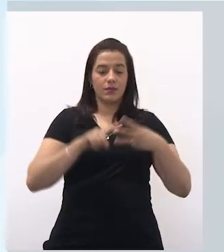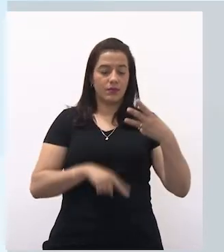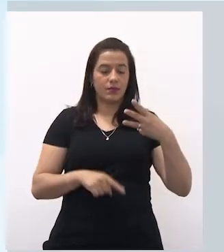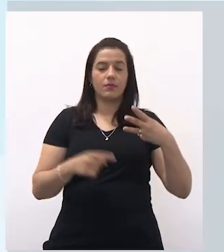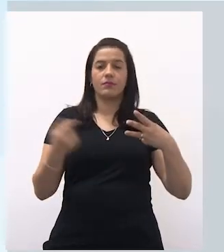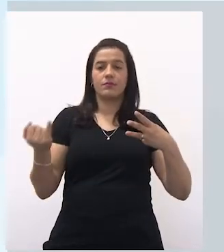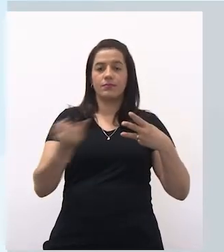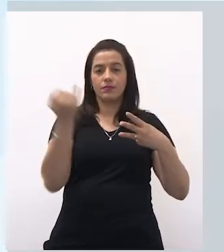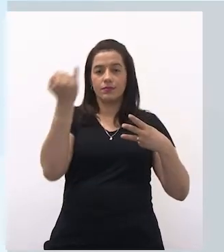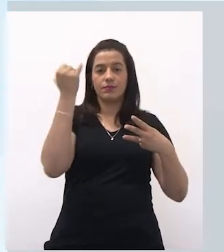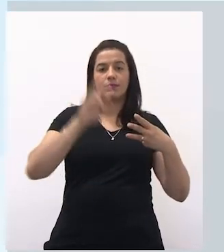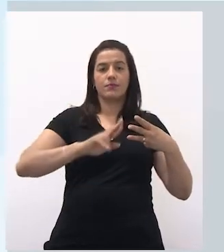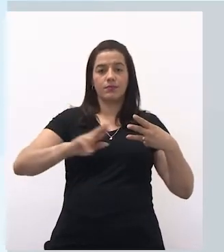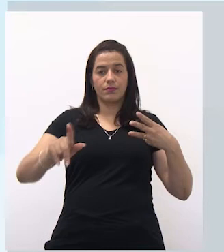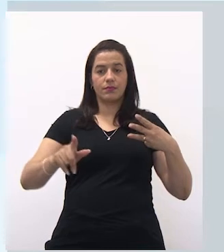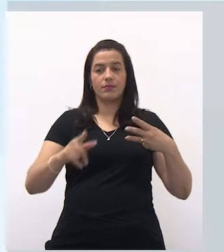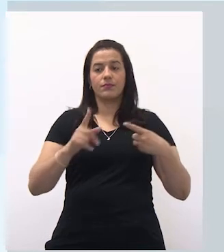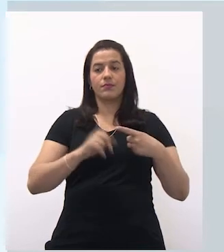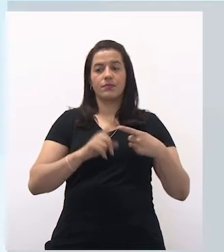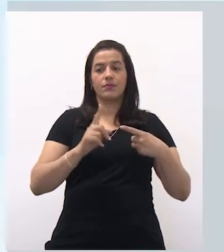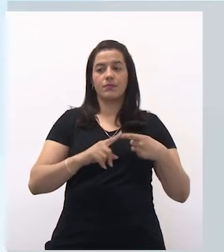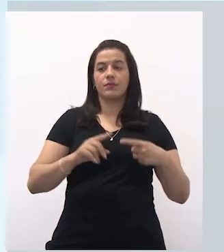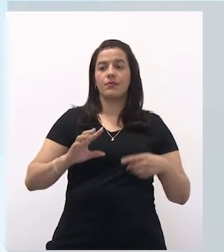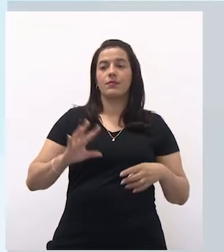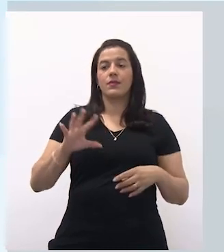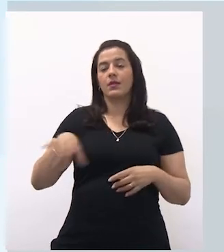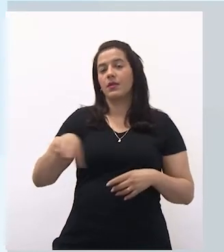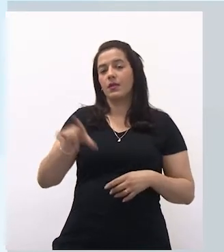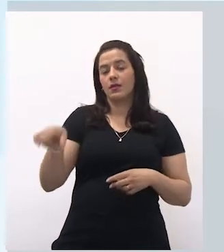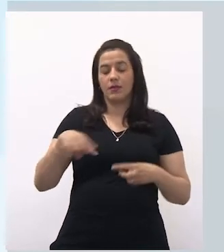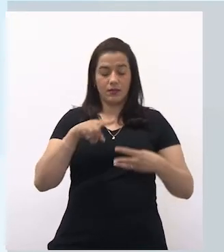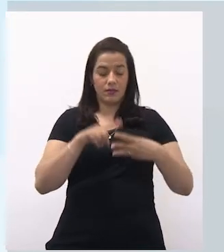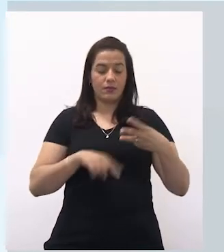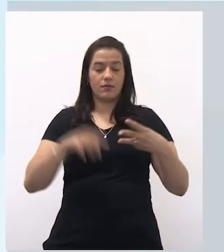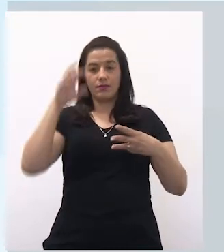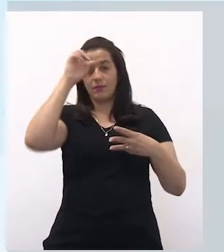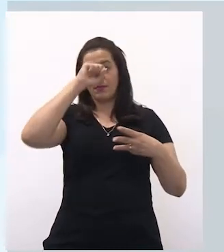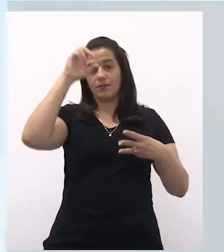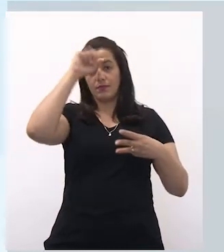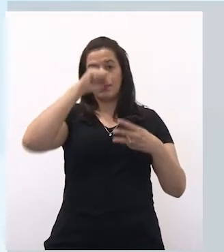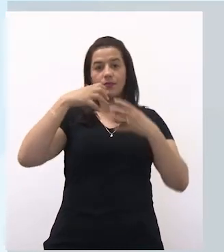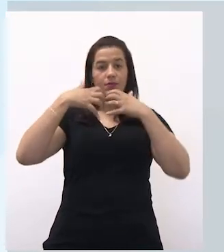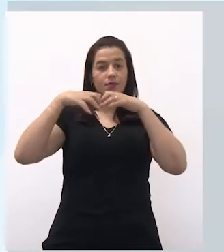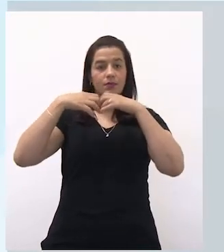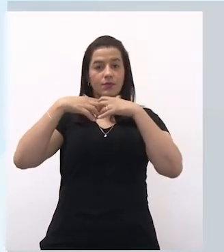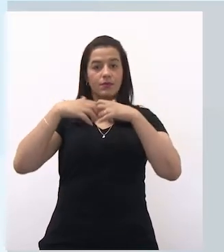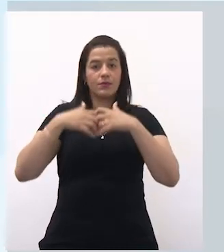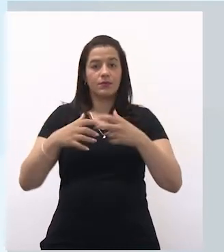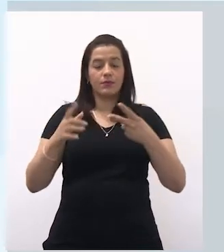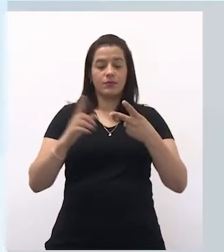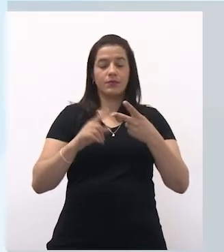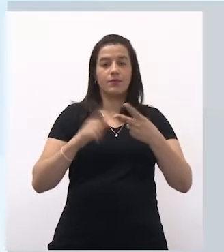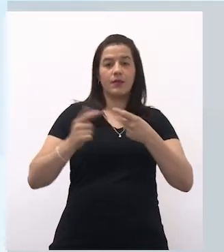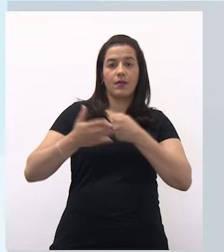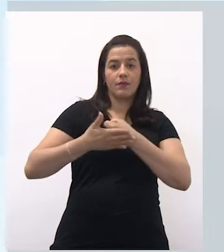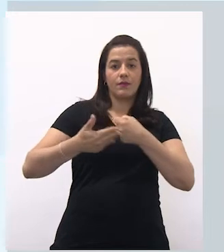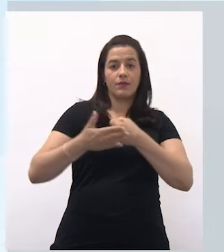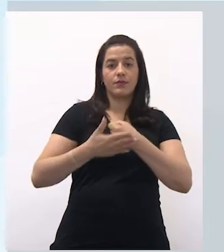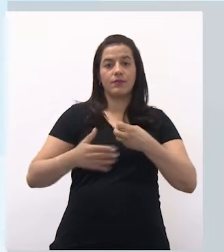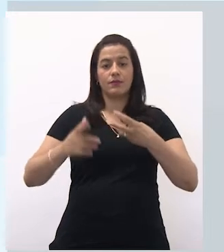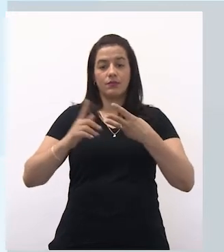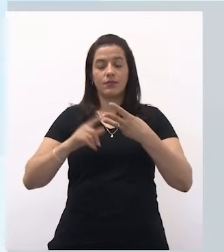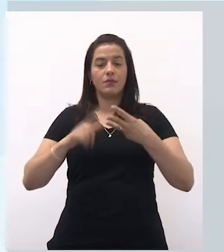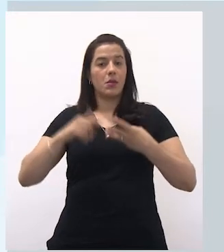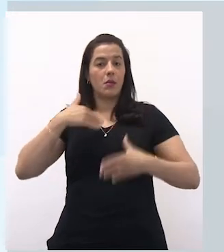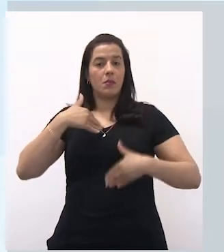3 domínios diferentes, que o ser humano ele aprende dentro de 3 domínios: cognitivo, afetivo, psicomotor. Aqui nós vamos nos